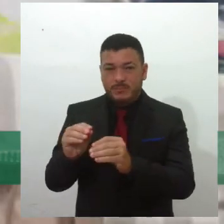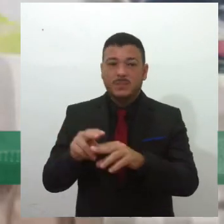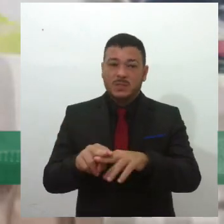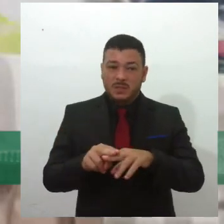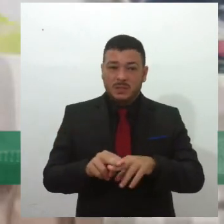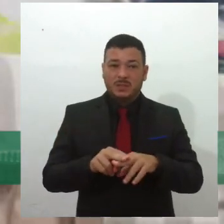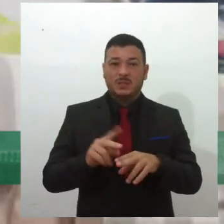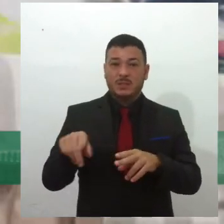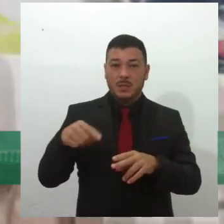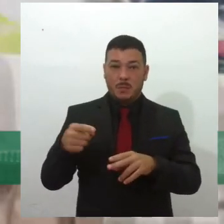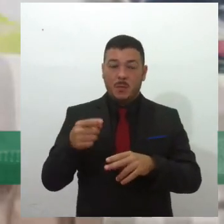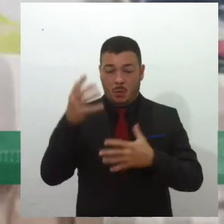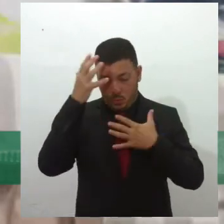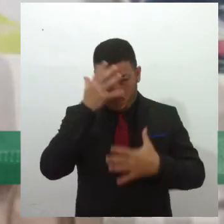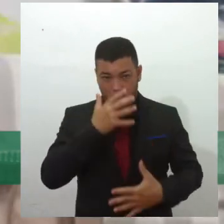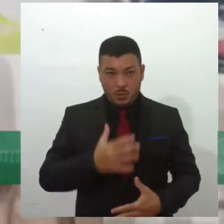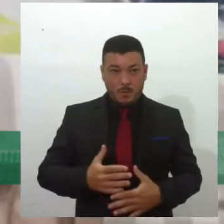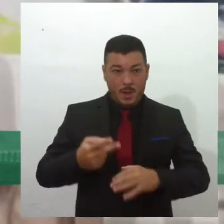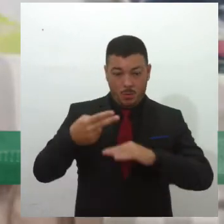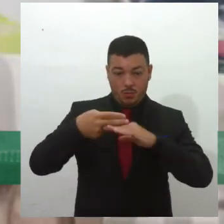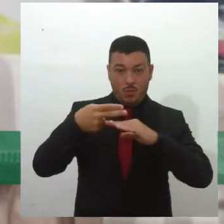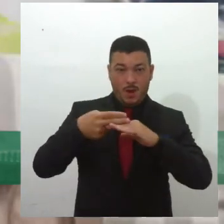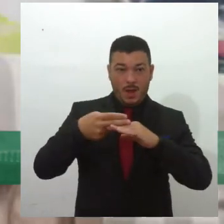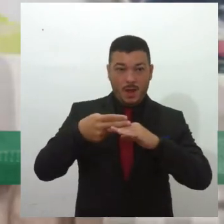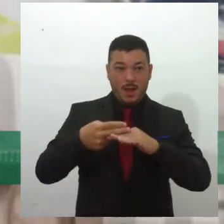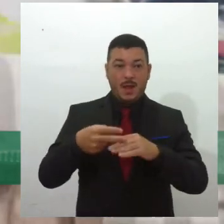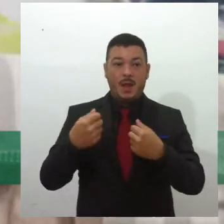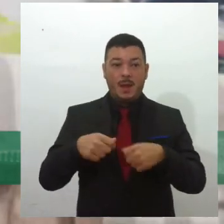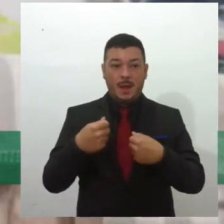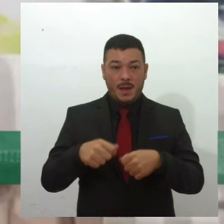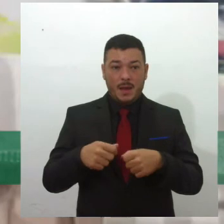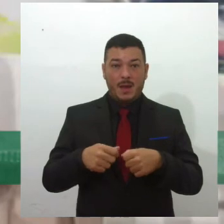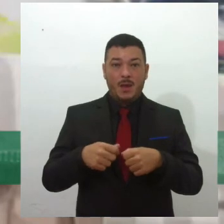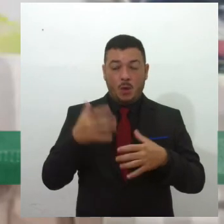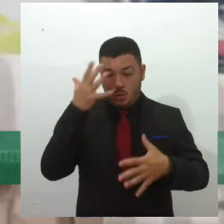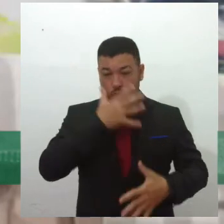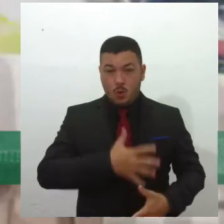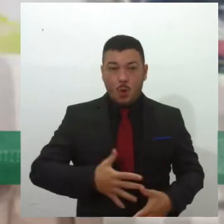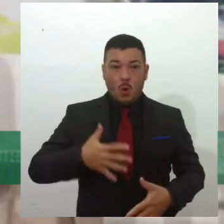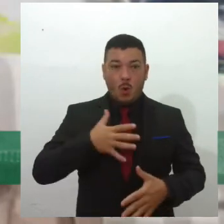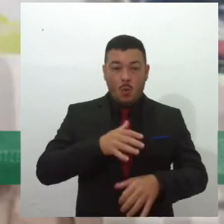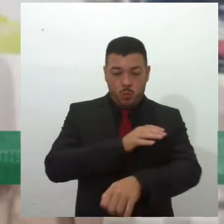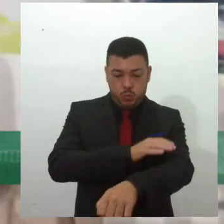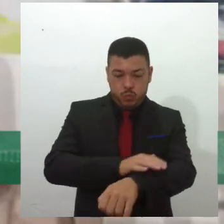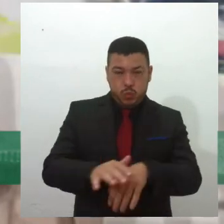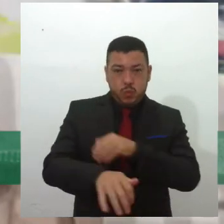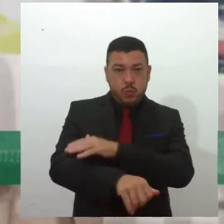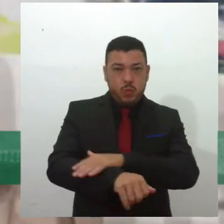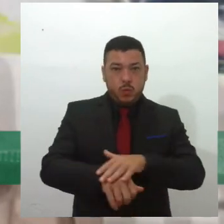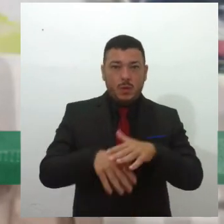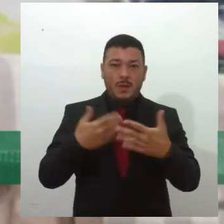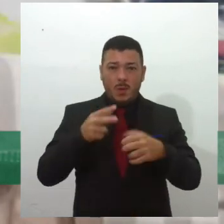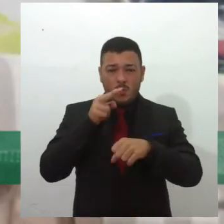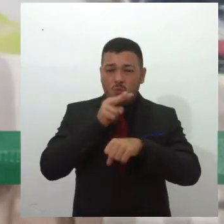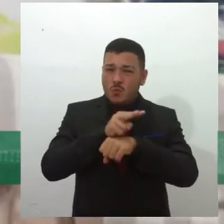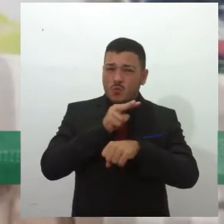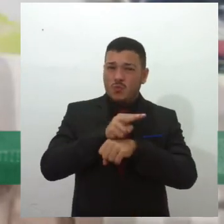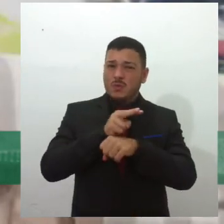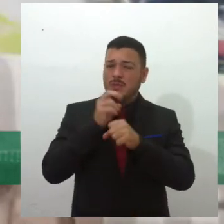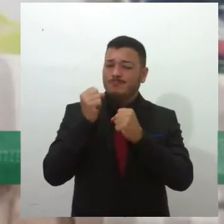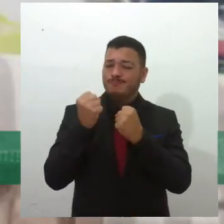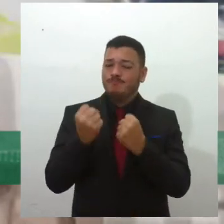desse banho de leite que é prolongado, tem que aplicar creme de corpo inteiro. Então, isso é um cuidado